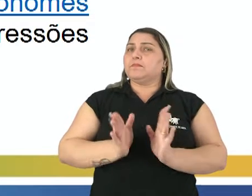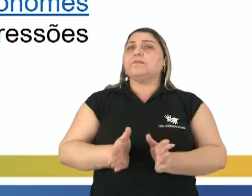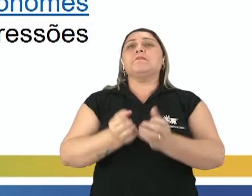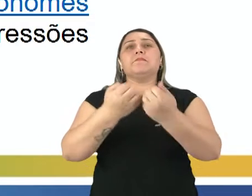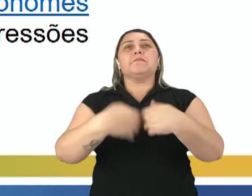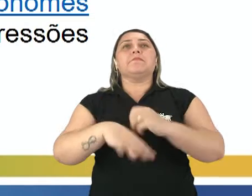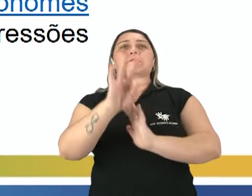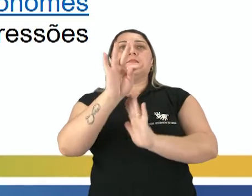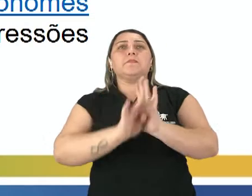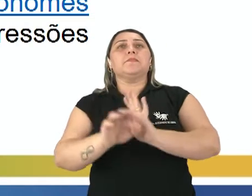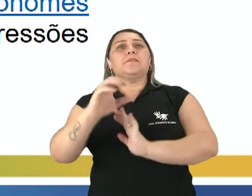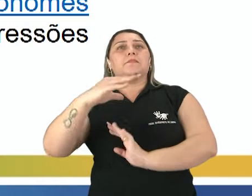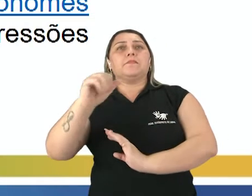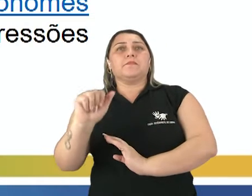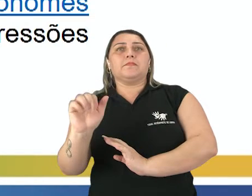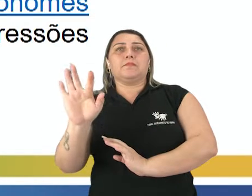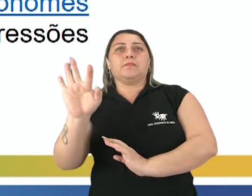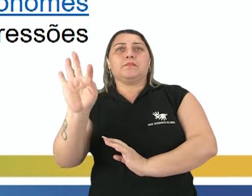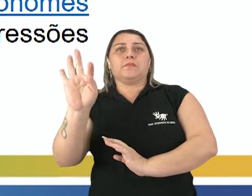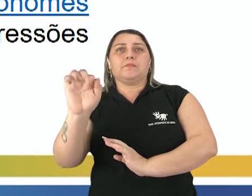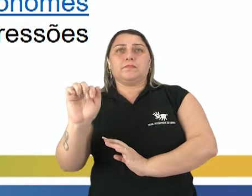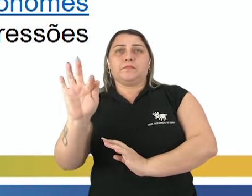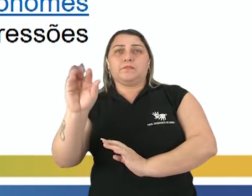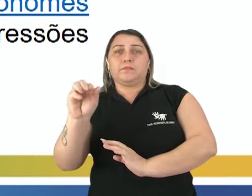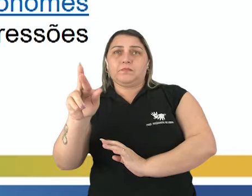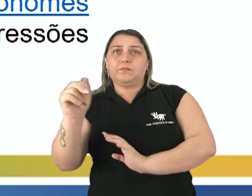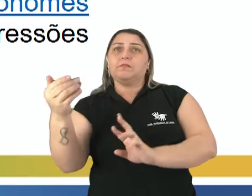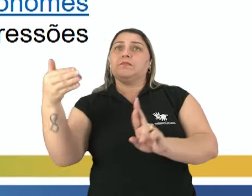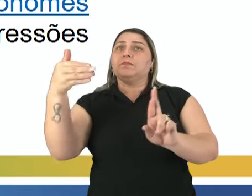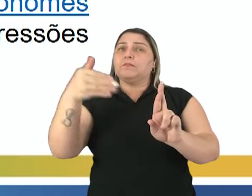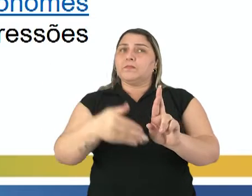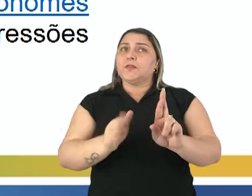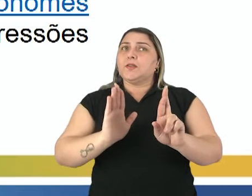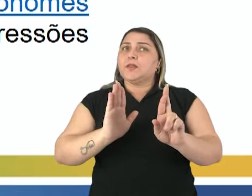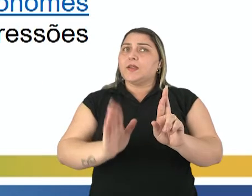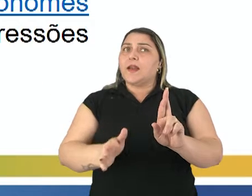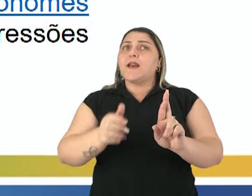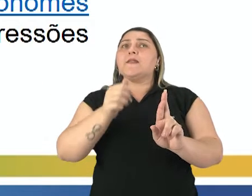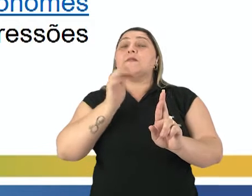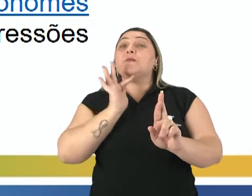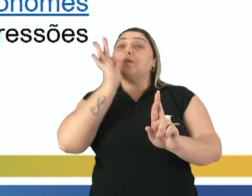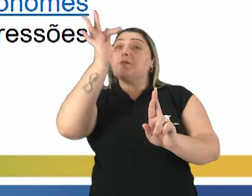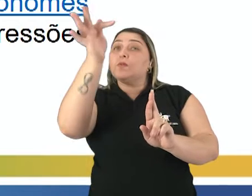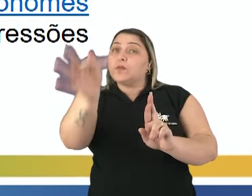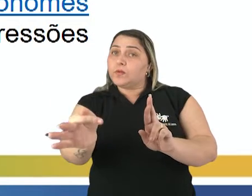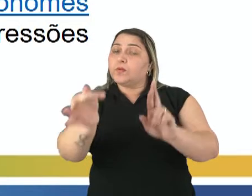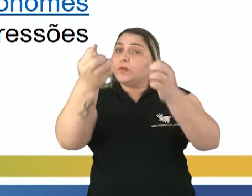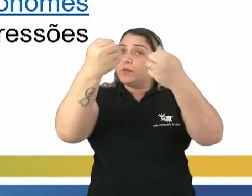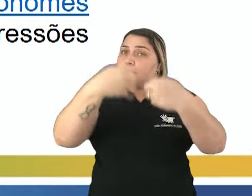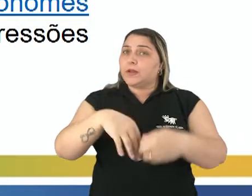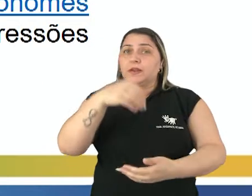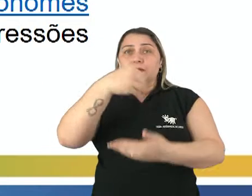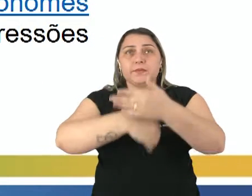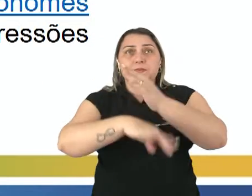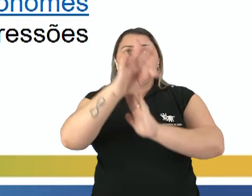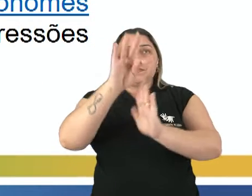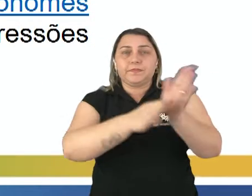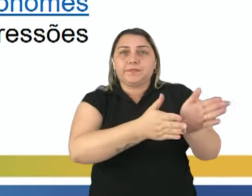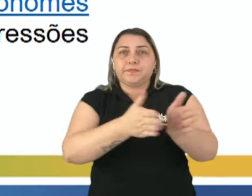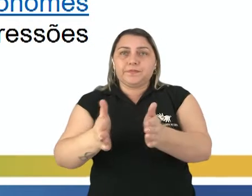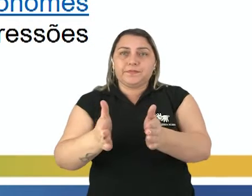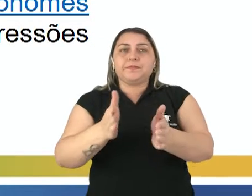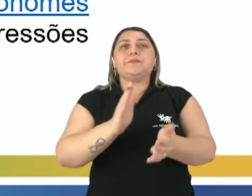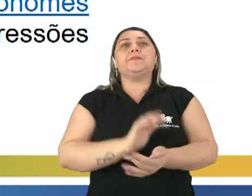texto, ou catáforas, usado para se referir aos termos que serão citados ainda na sequência do